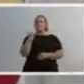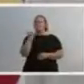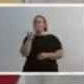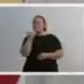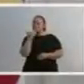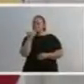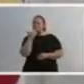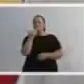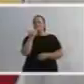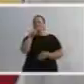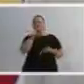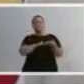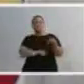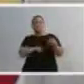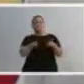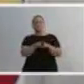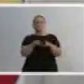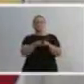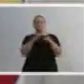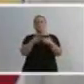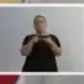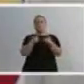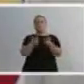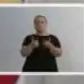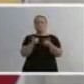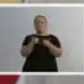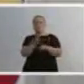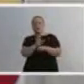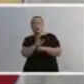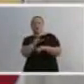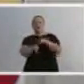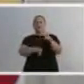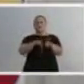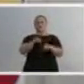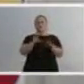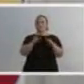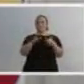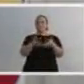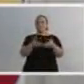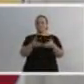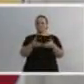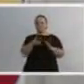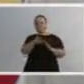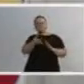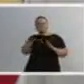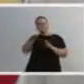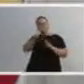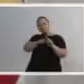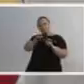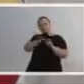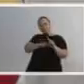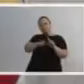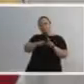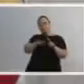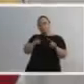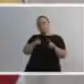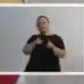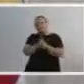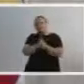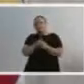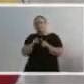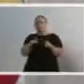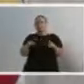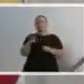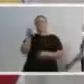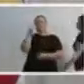requerendo que sejam feitas melhorias em benefício da comunidade nesse curto espaço de tempo tivemos a oportunidade de fazer